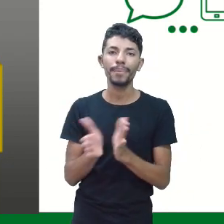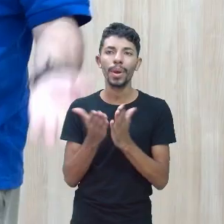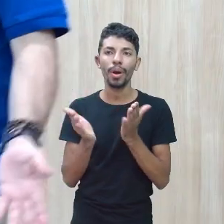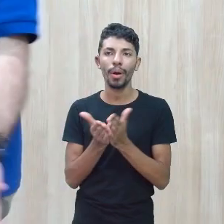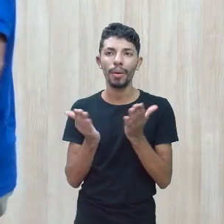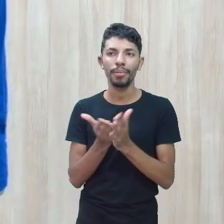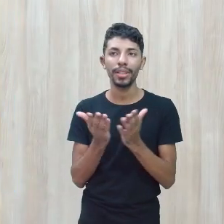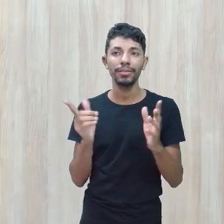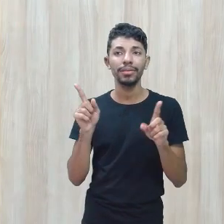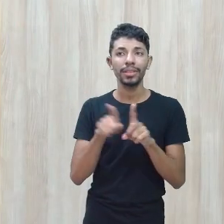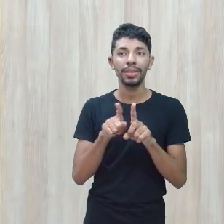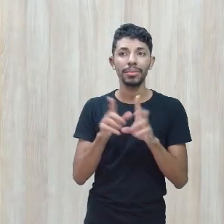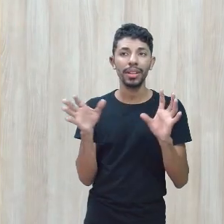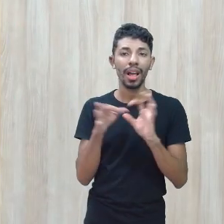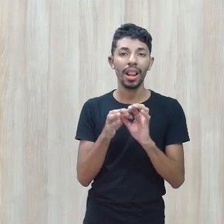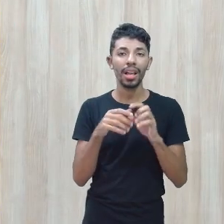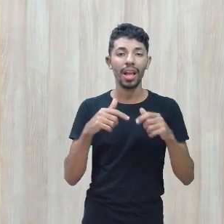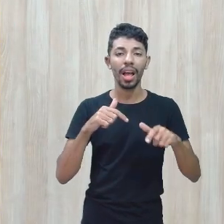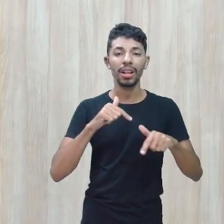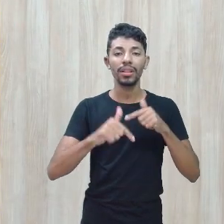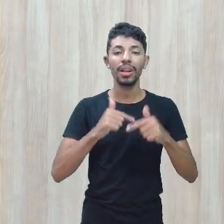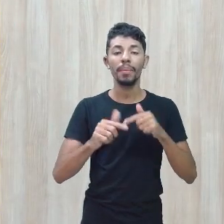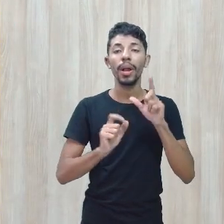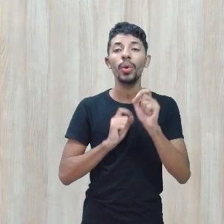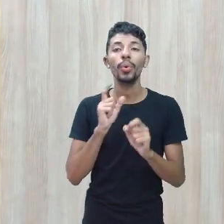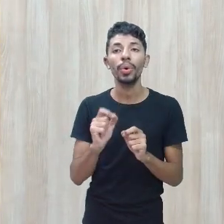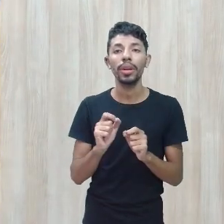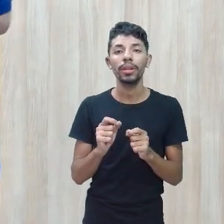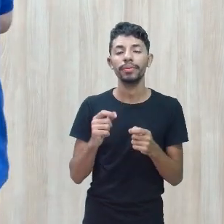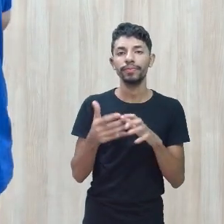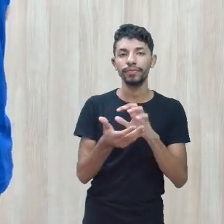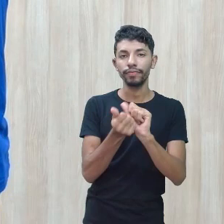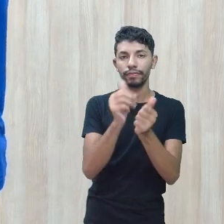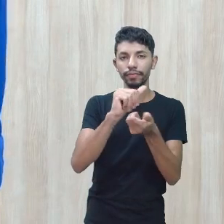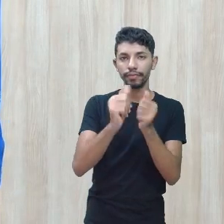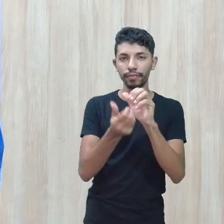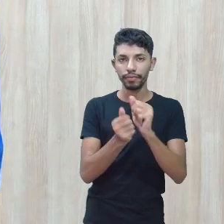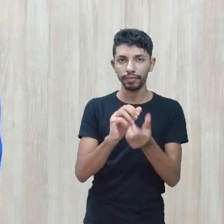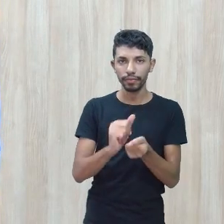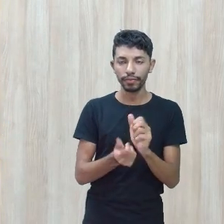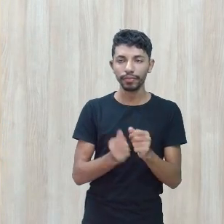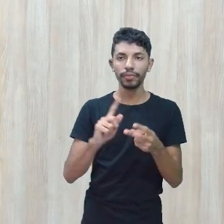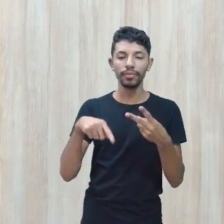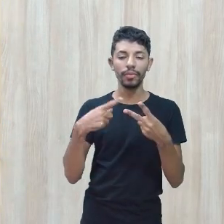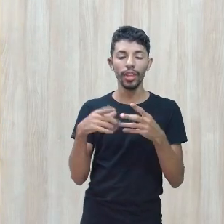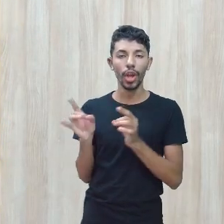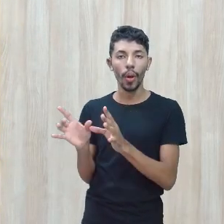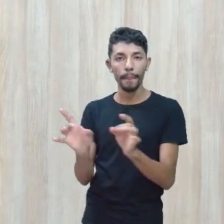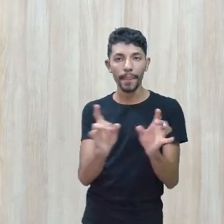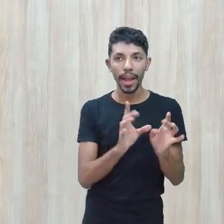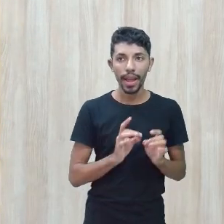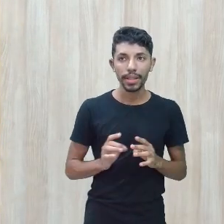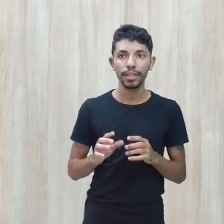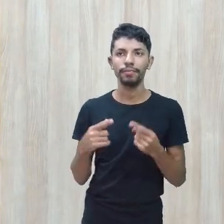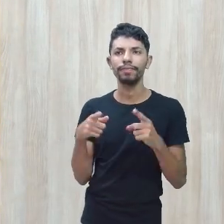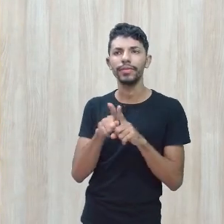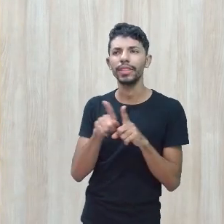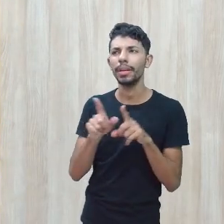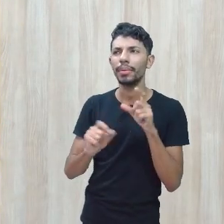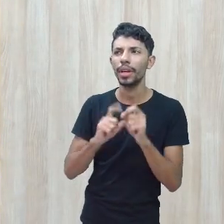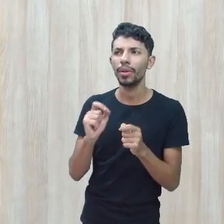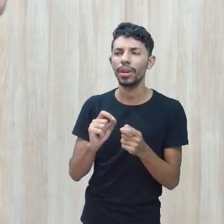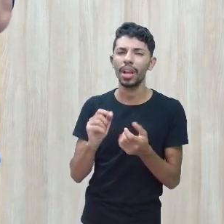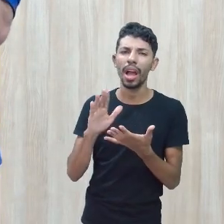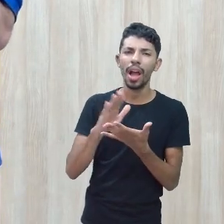quais atividades? Eles estavam dedicados ao artesanato, ao comércio e tinham uma ou